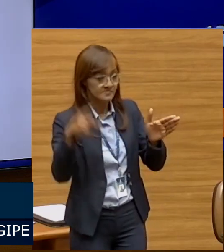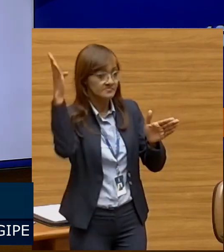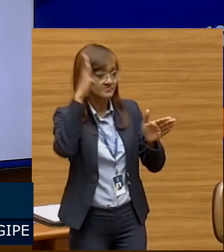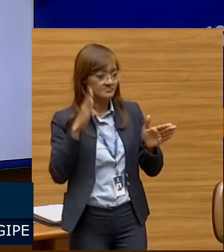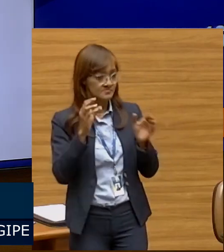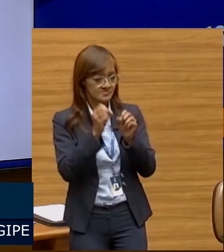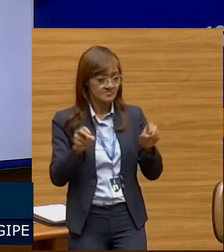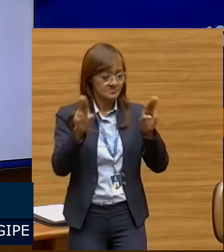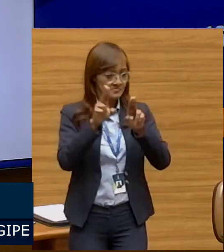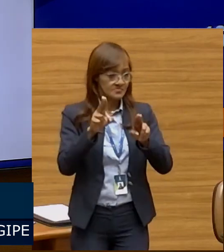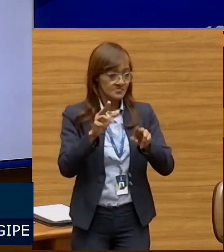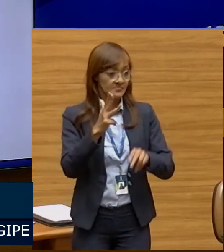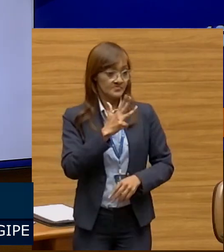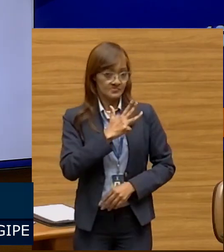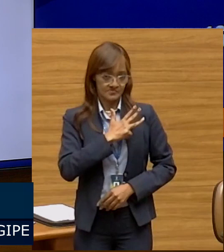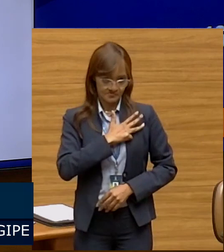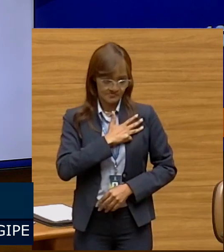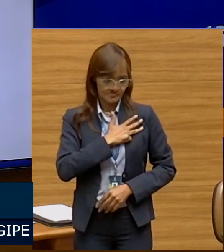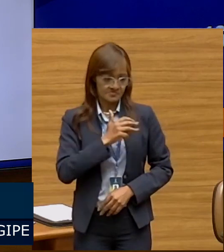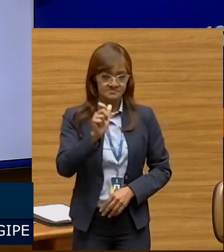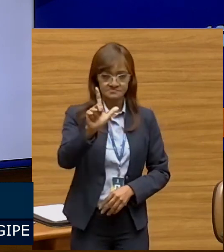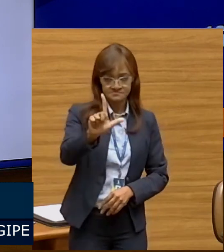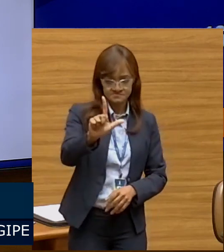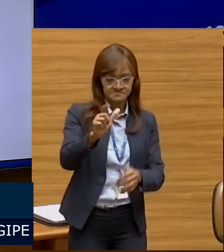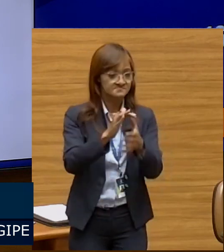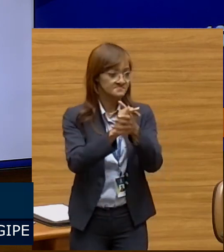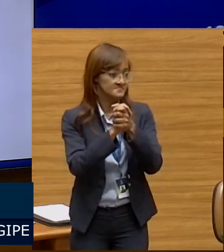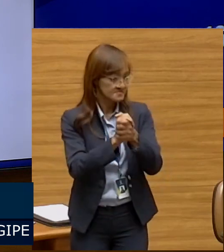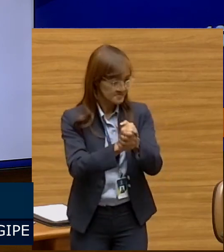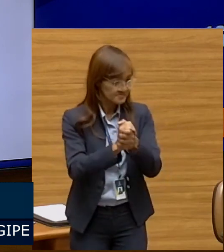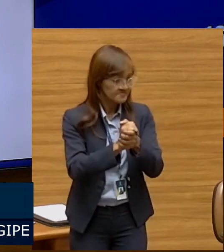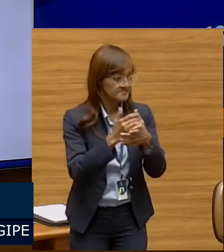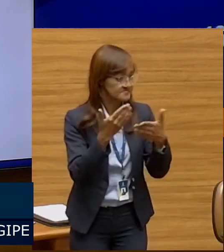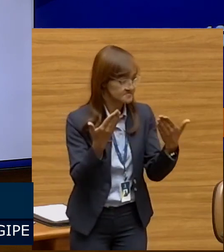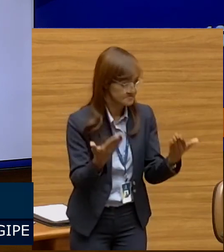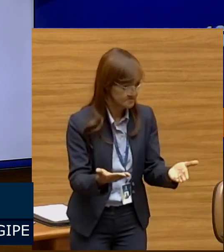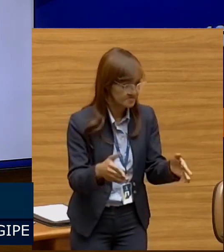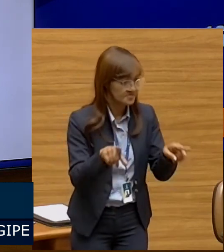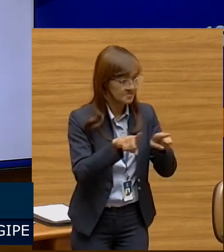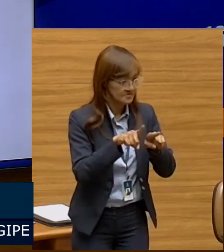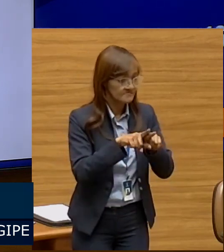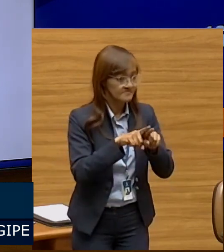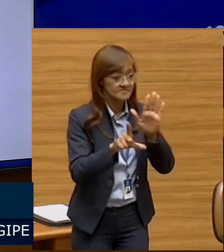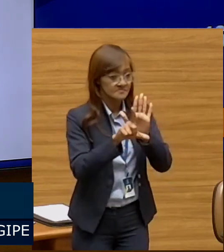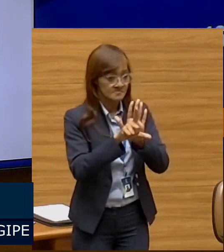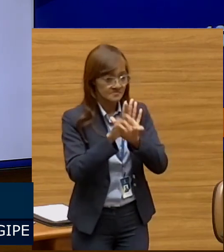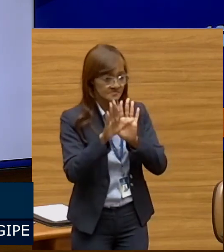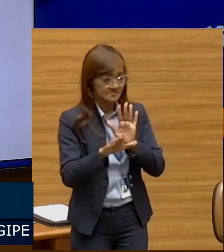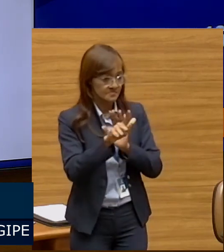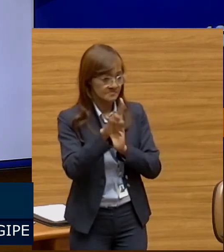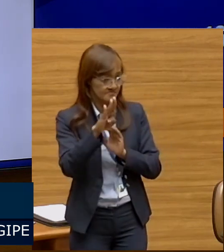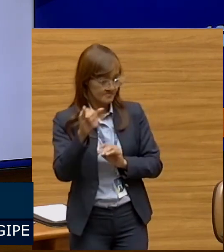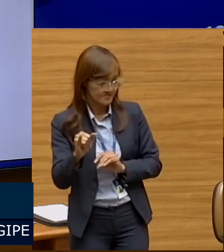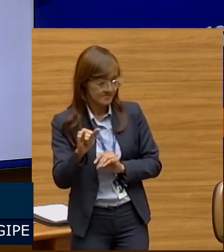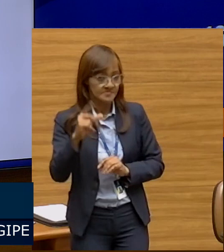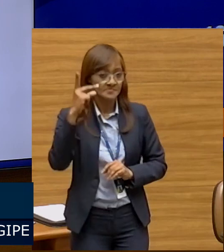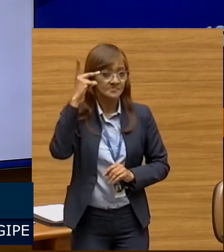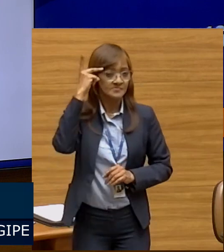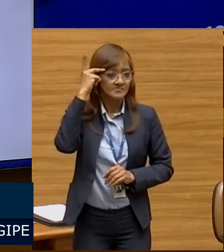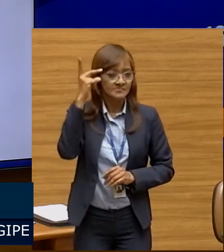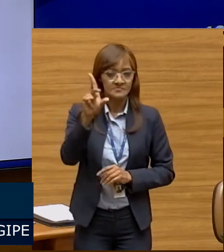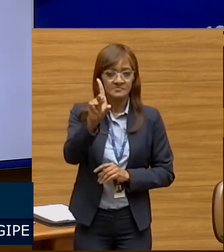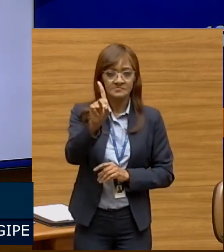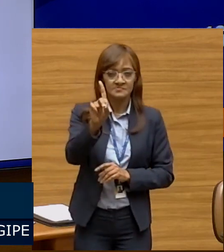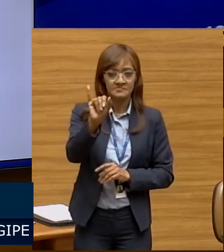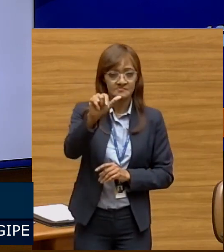é Lula, então quem fez o L, parabéns, e quem ratifica a Lei LBI de 2015 é Dilma Rousseff. E aqui a gente passa